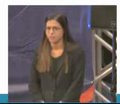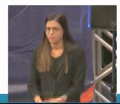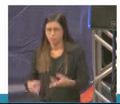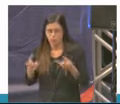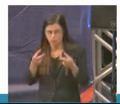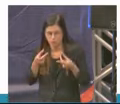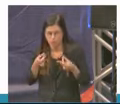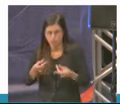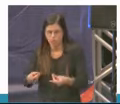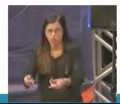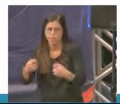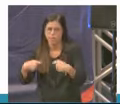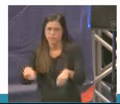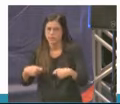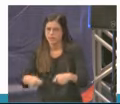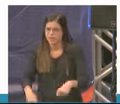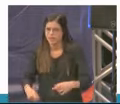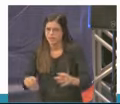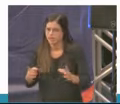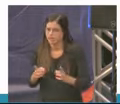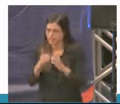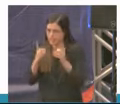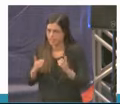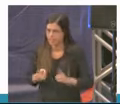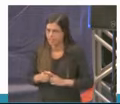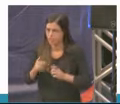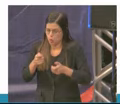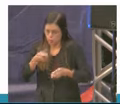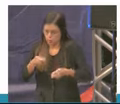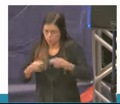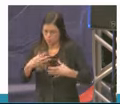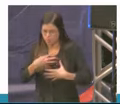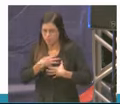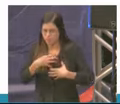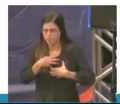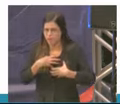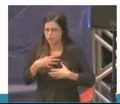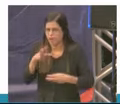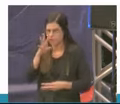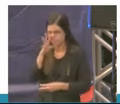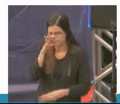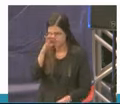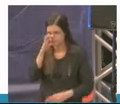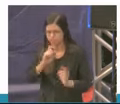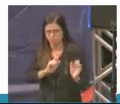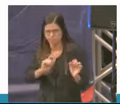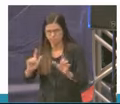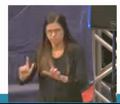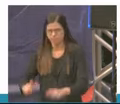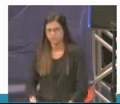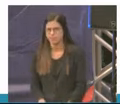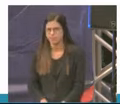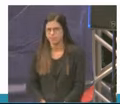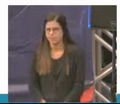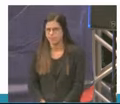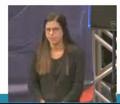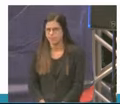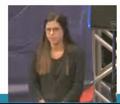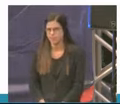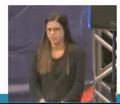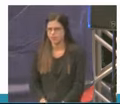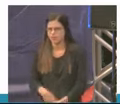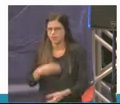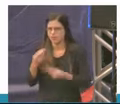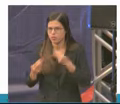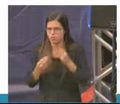gente vai ter que ter autodidatismo, controle emocional e determinação, mais um toque. Com uma